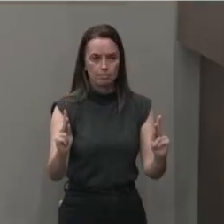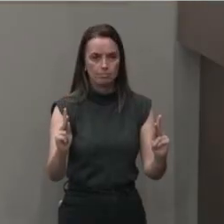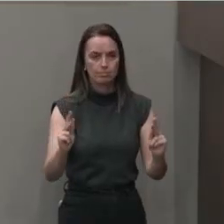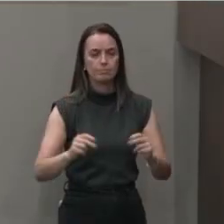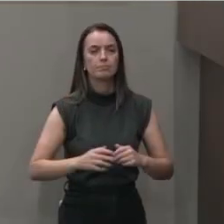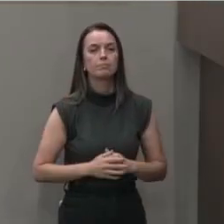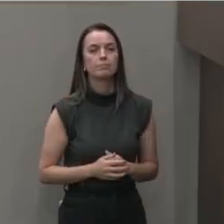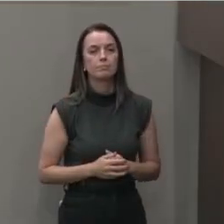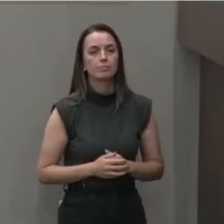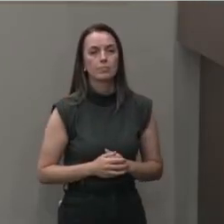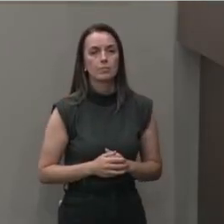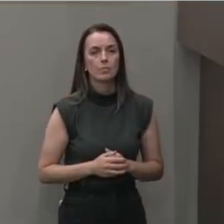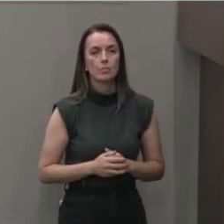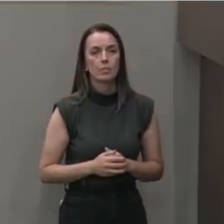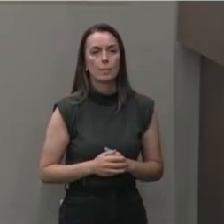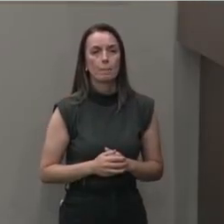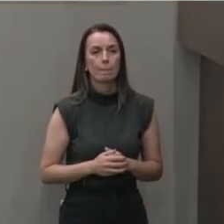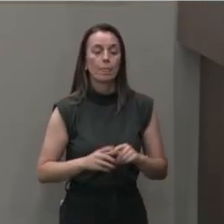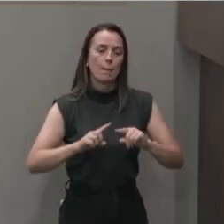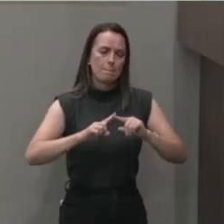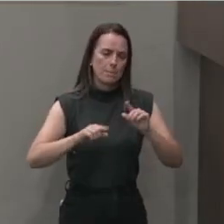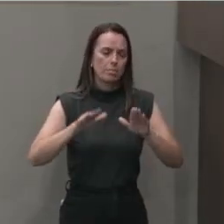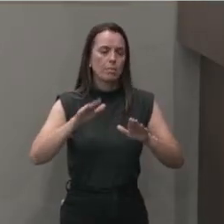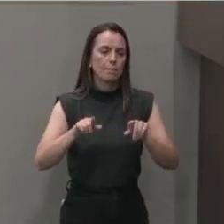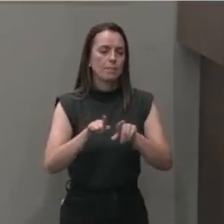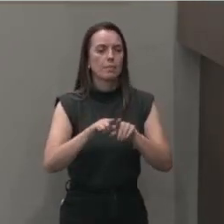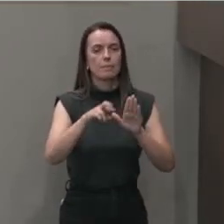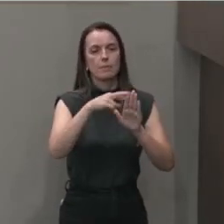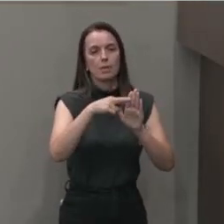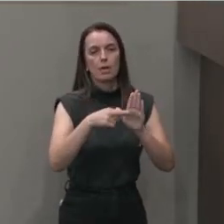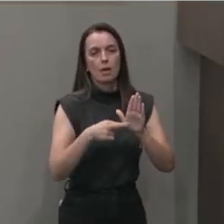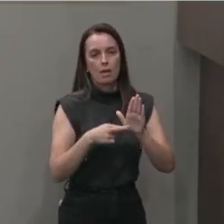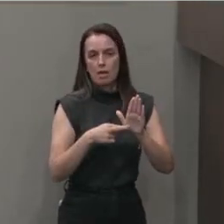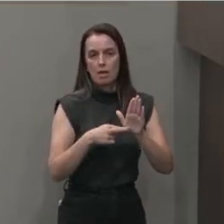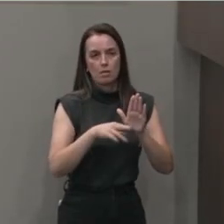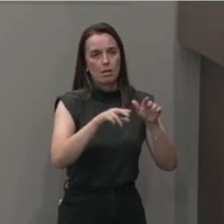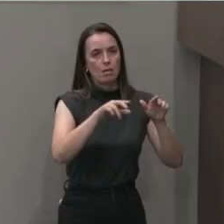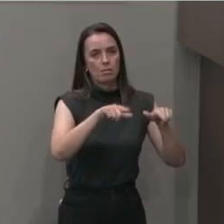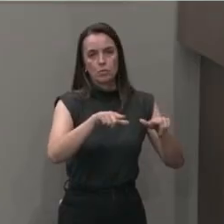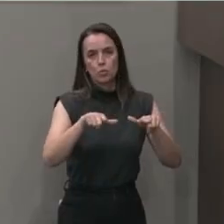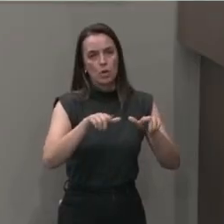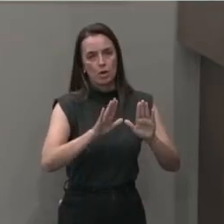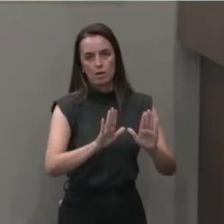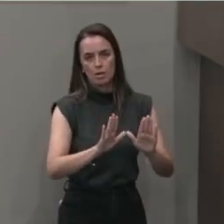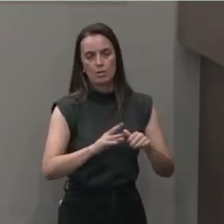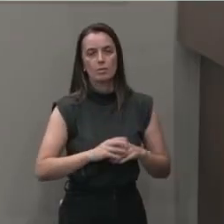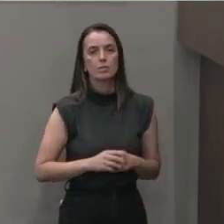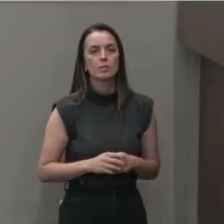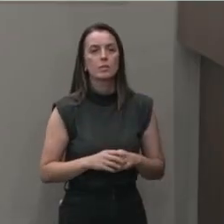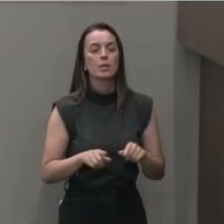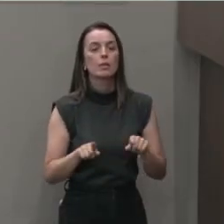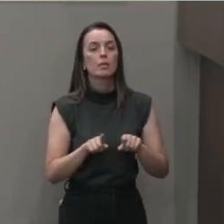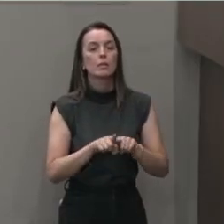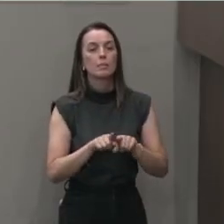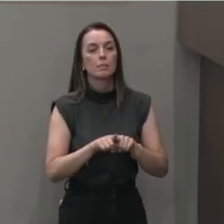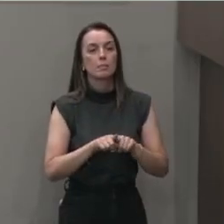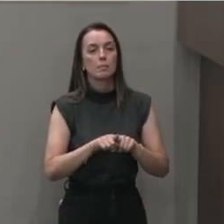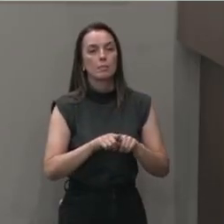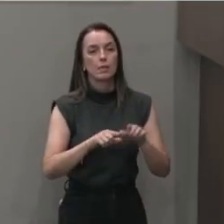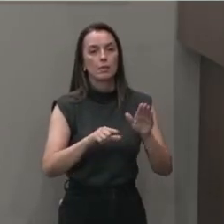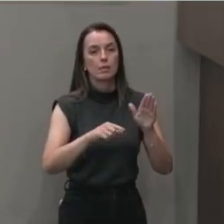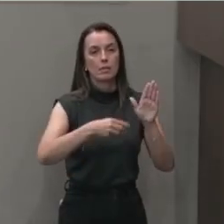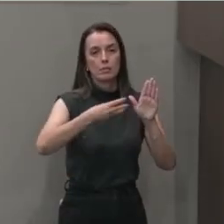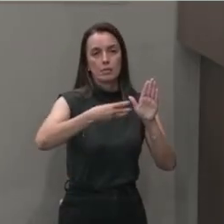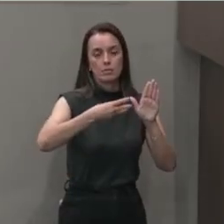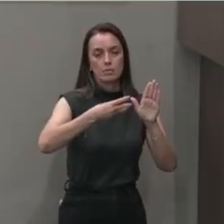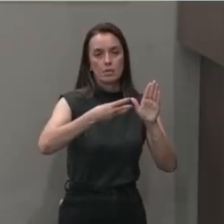da encomenda, resguardadas, claro, as regras de cada condomínio. O artigo 3º, os consumidores com